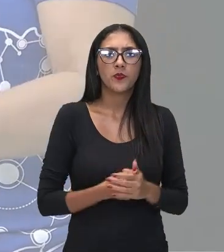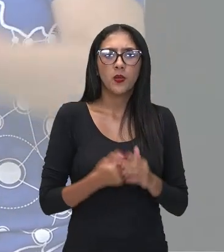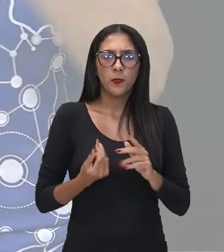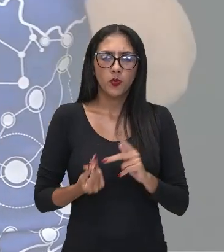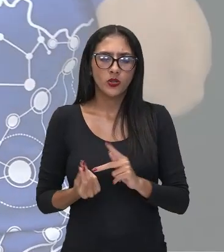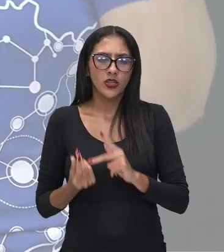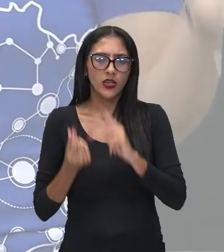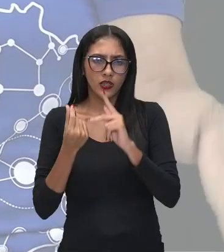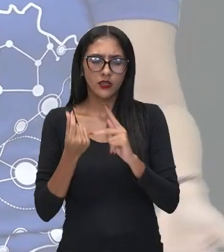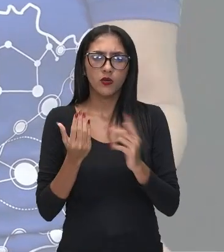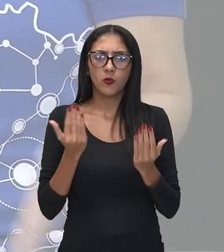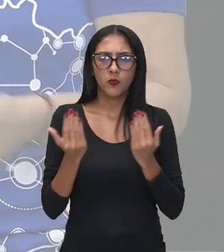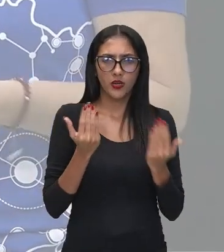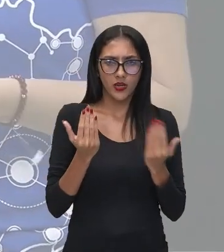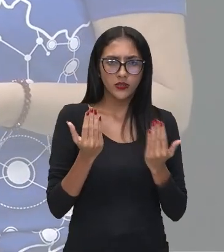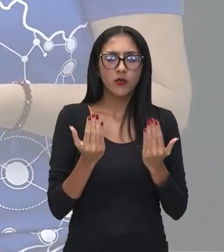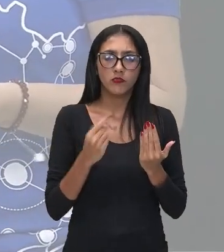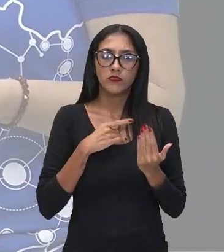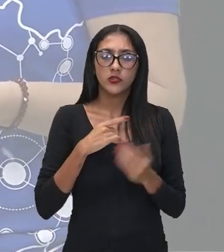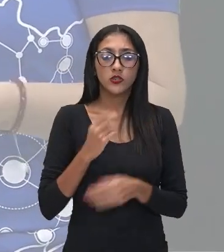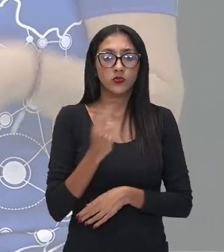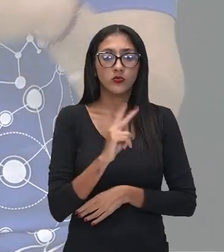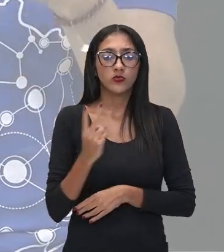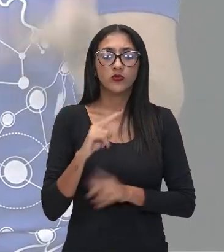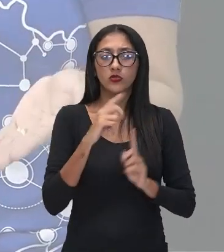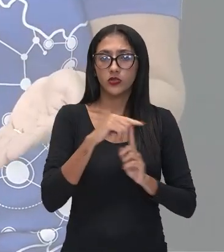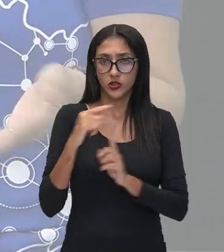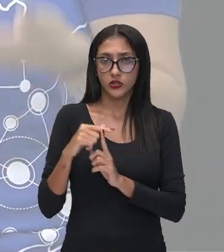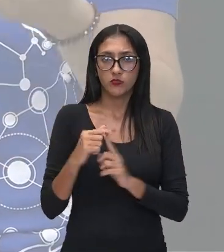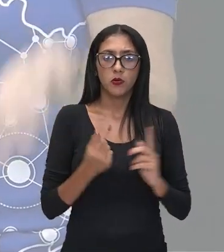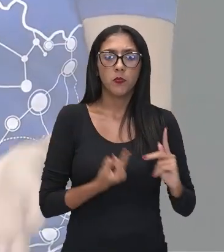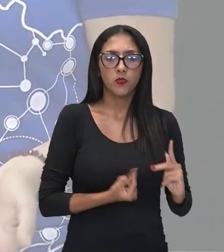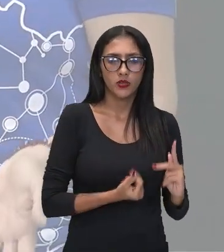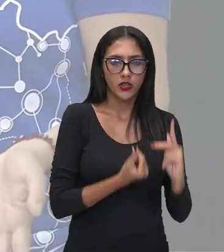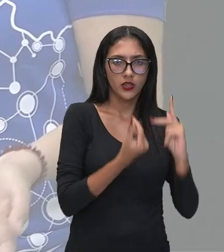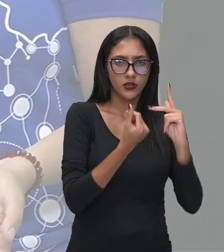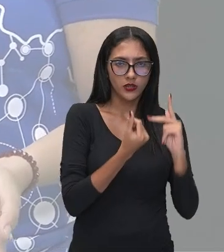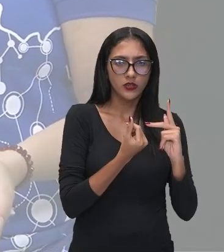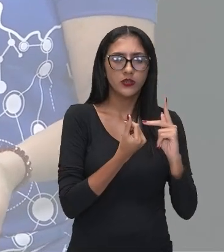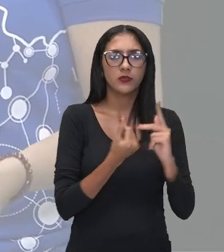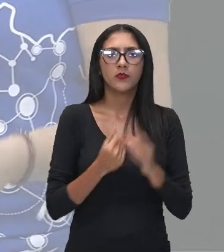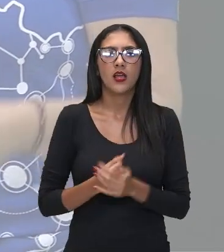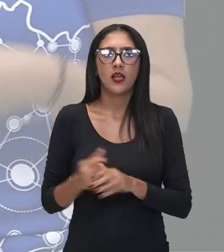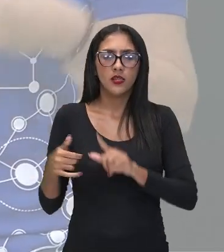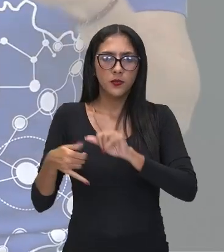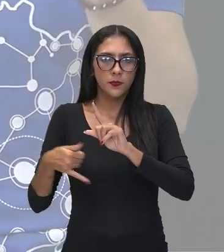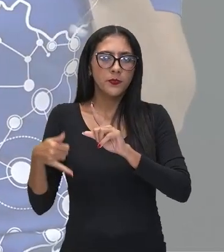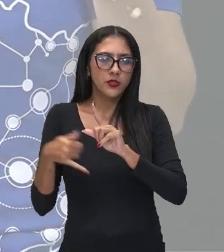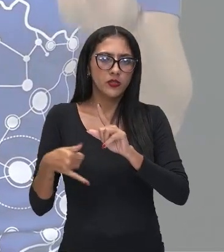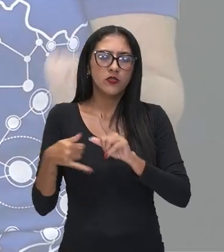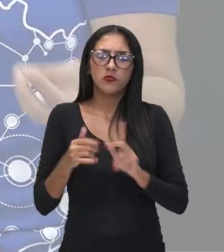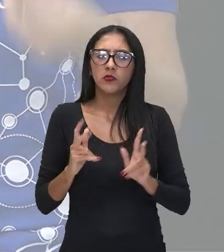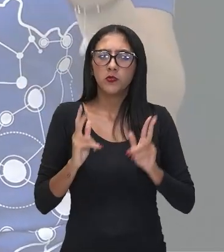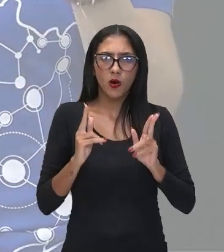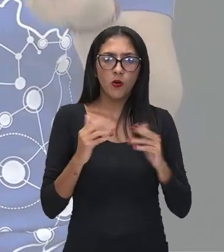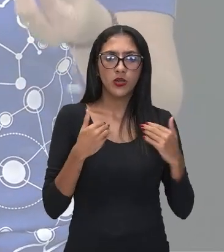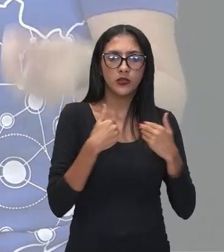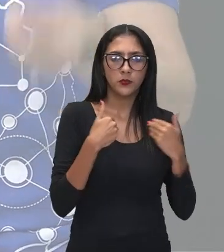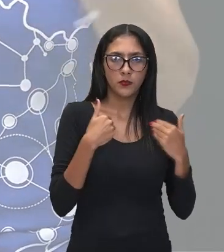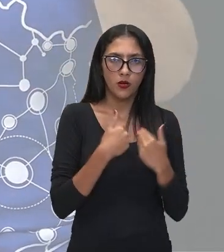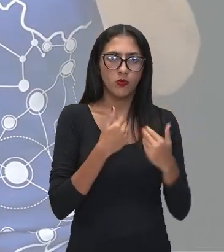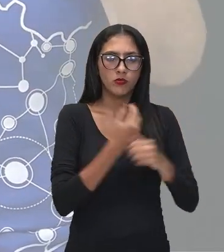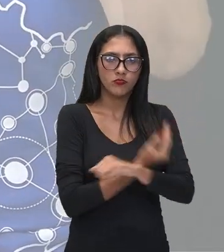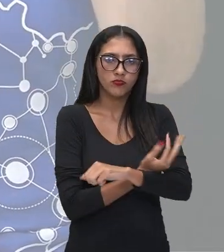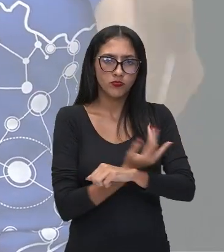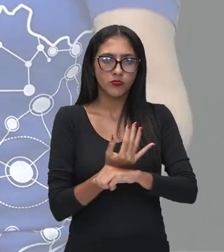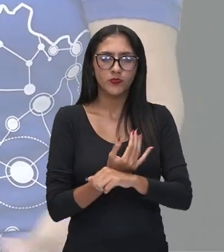origem vegetal e animal, nós também encontramos as proteínas, tá? Podemos encontrar as